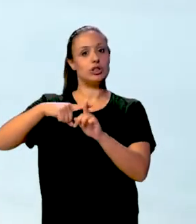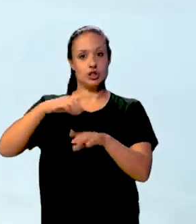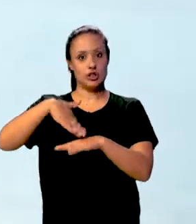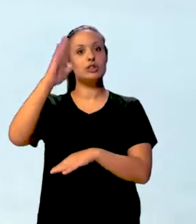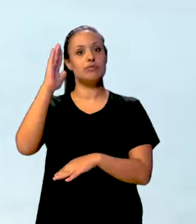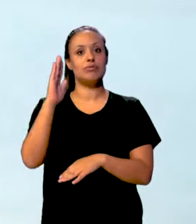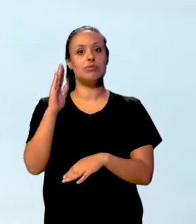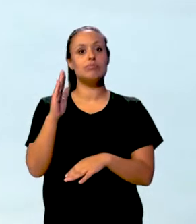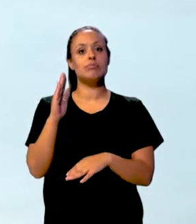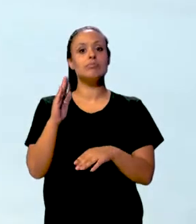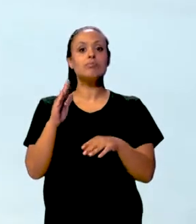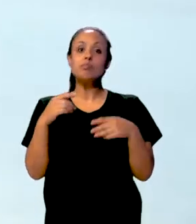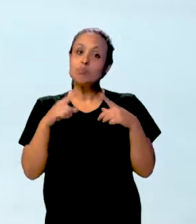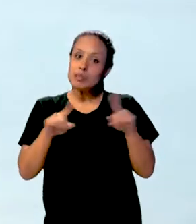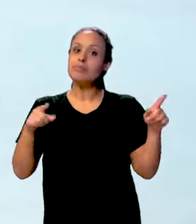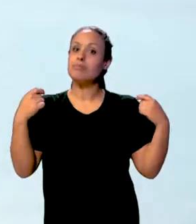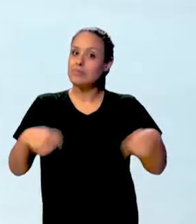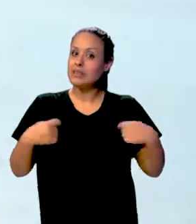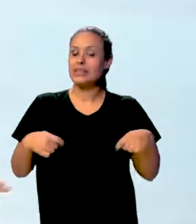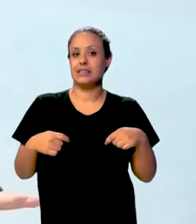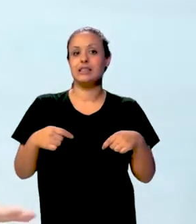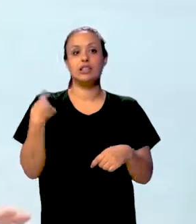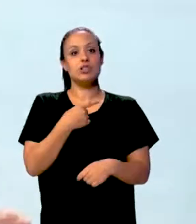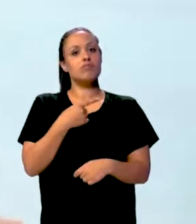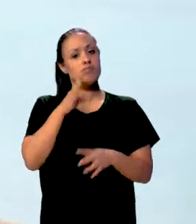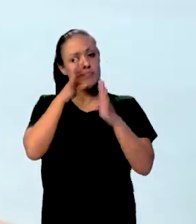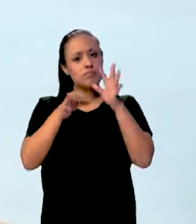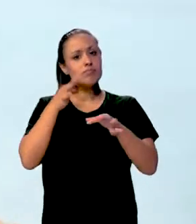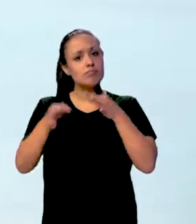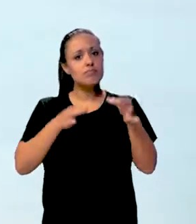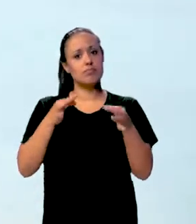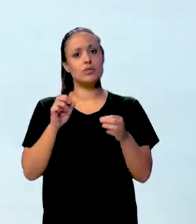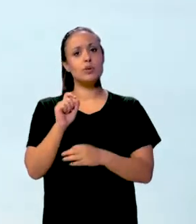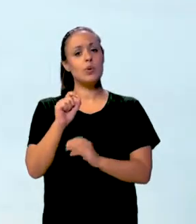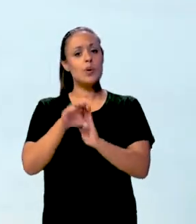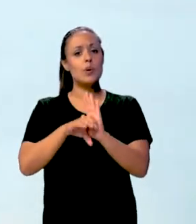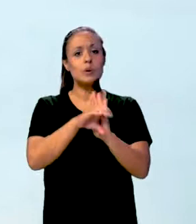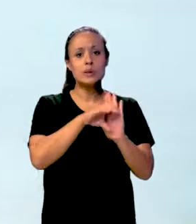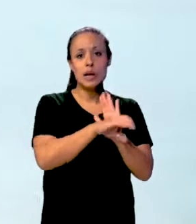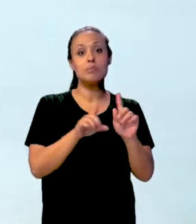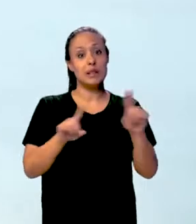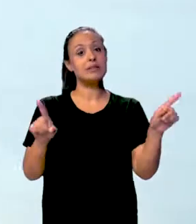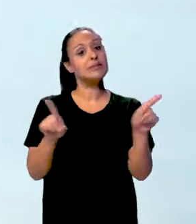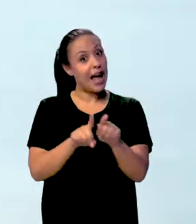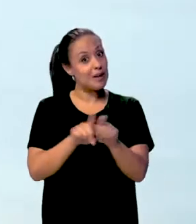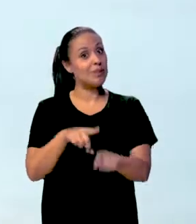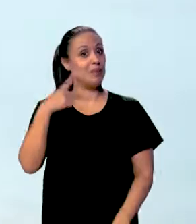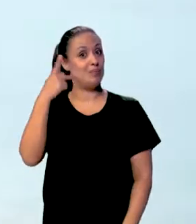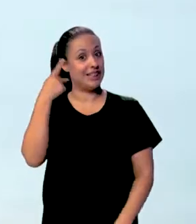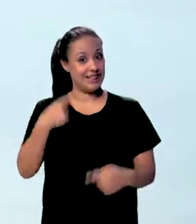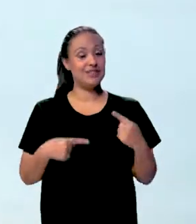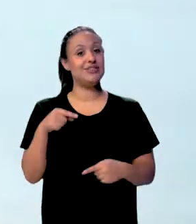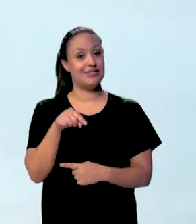a gente possa cada vez mais questionar a naturalidade com que nós incorporamos essas categorias